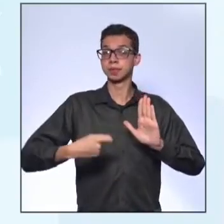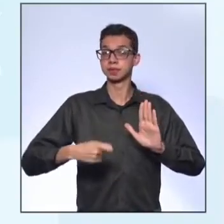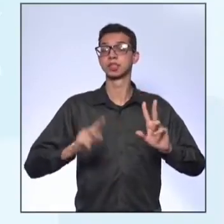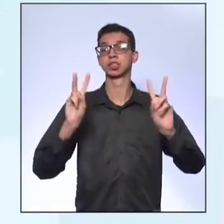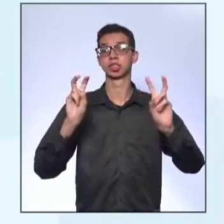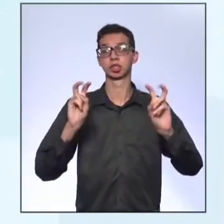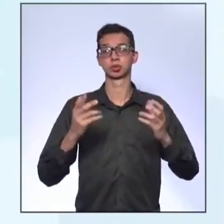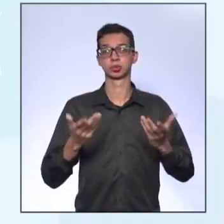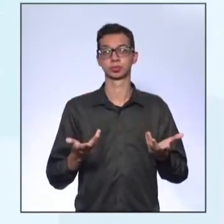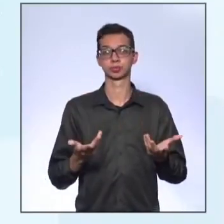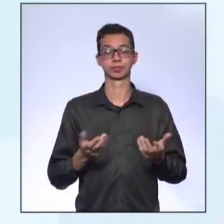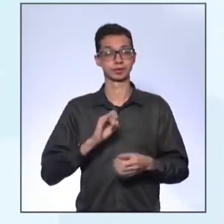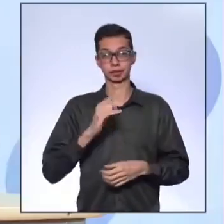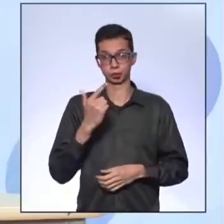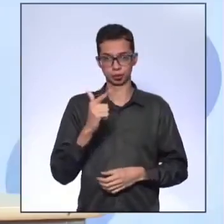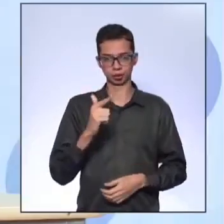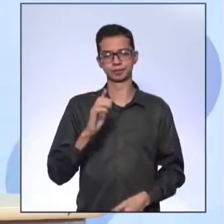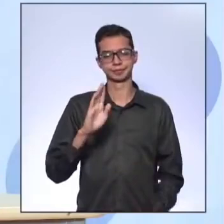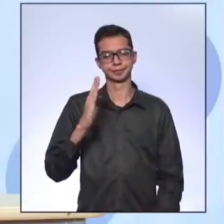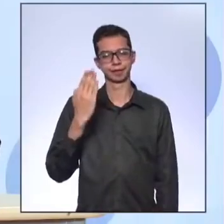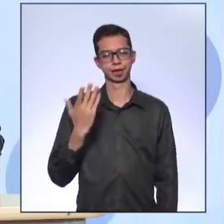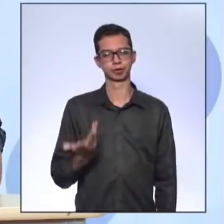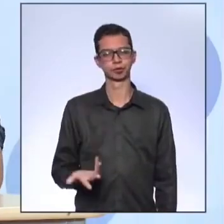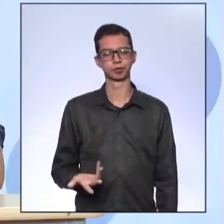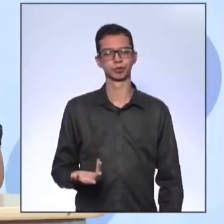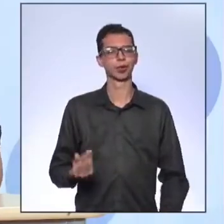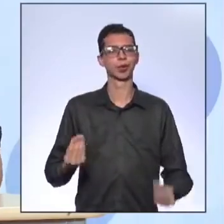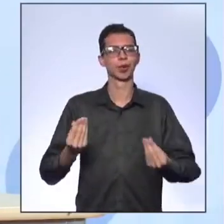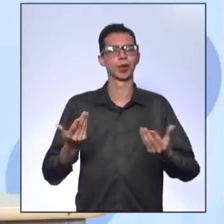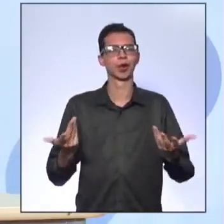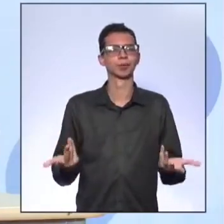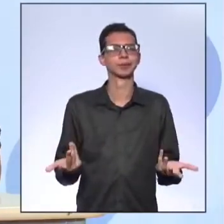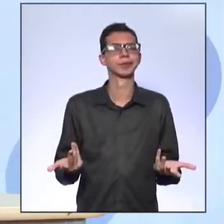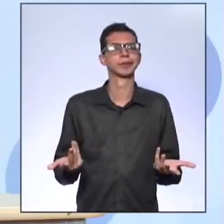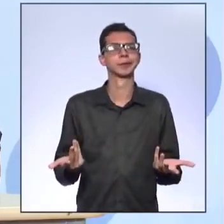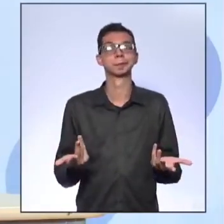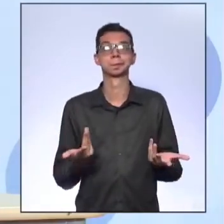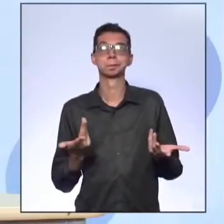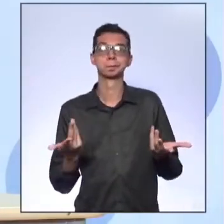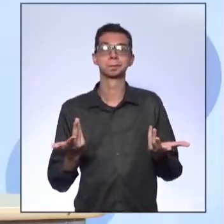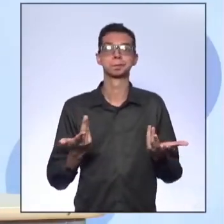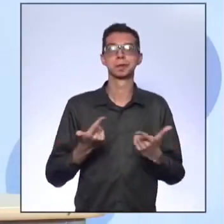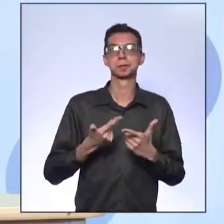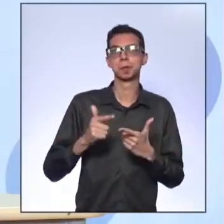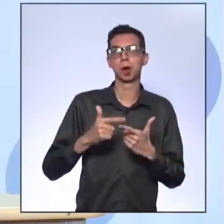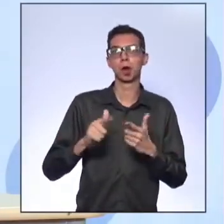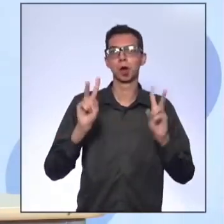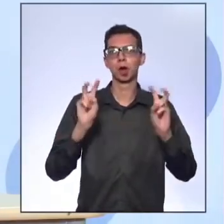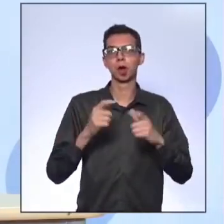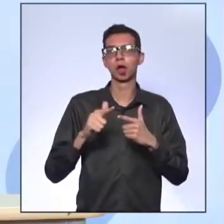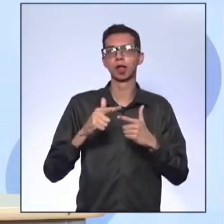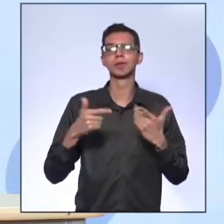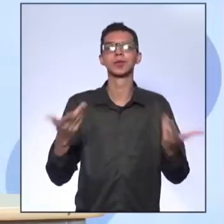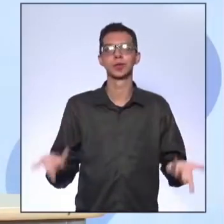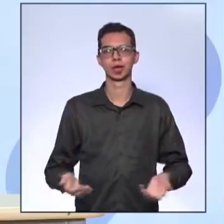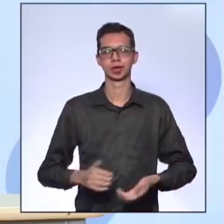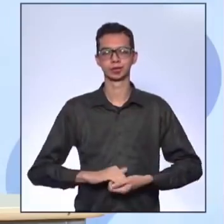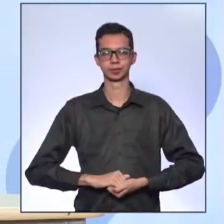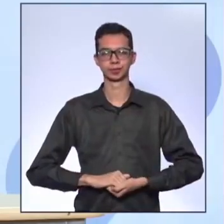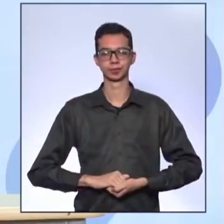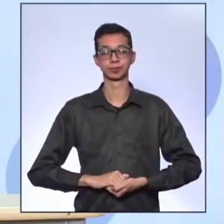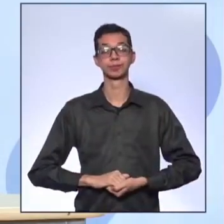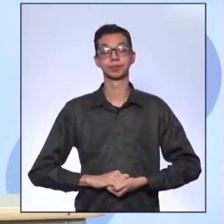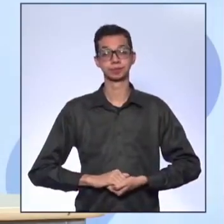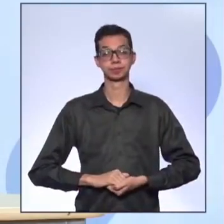É esta a minha polêmica. Cadê a polêmica da aula, A minha professor? pergunta é relativa a isto. No Enem,